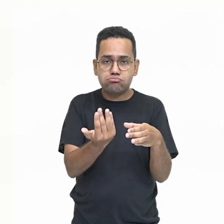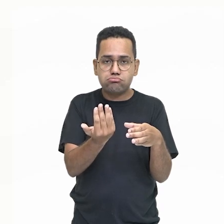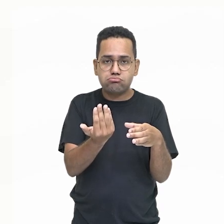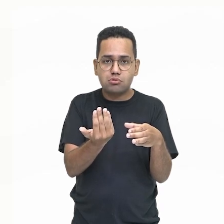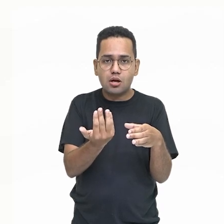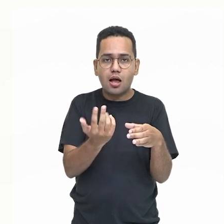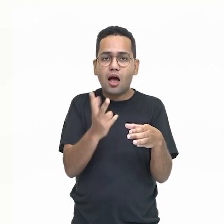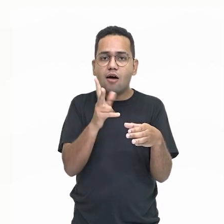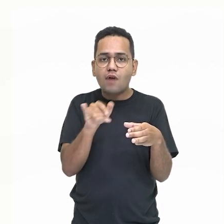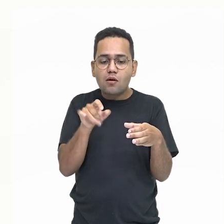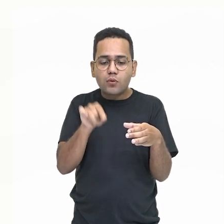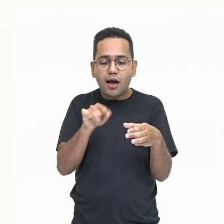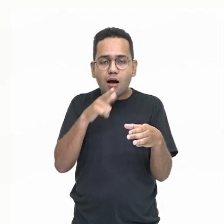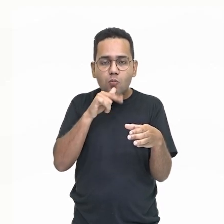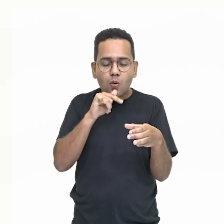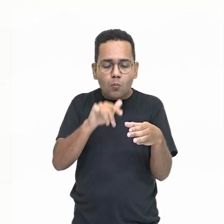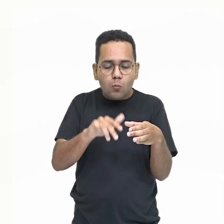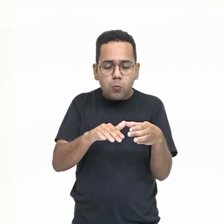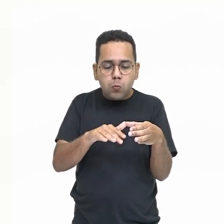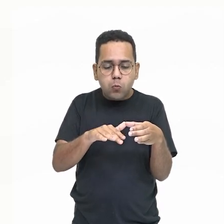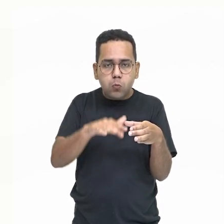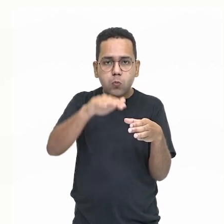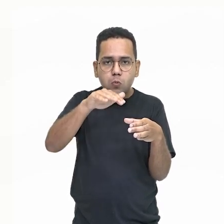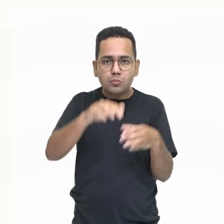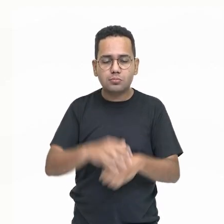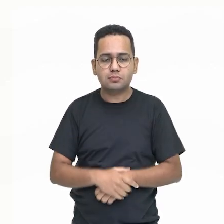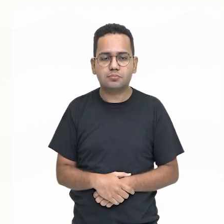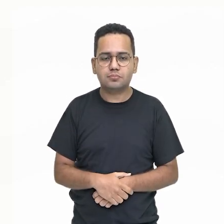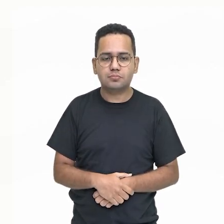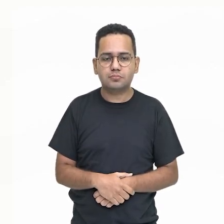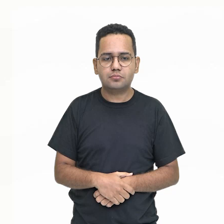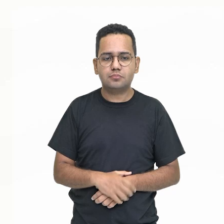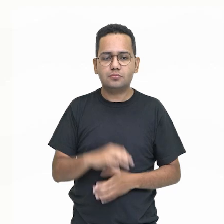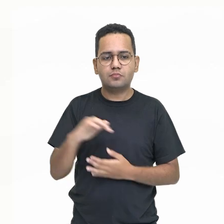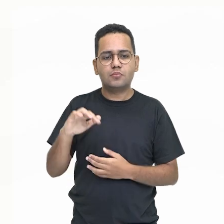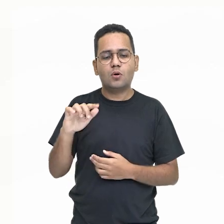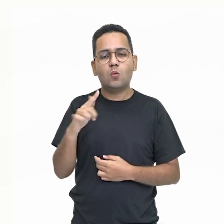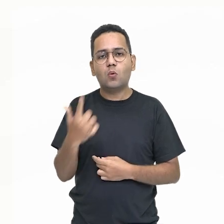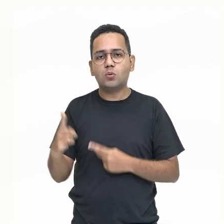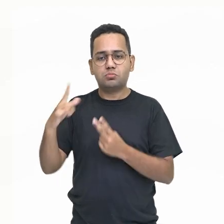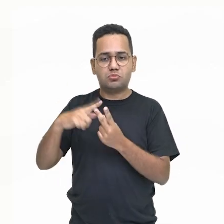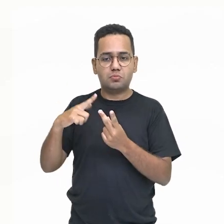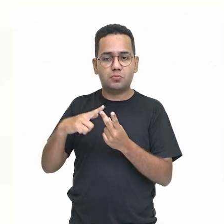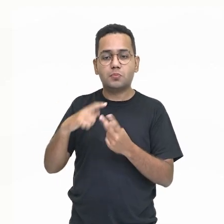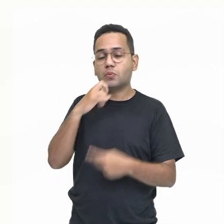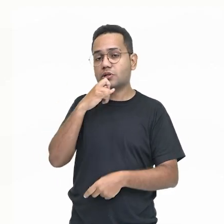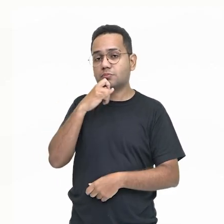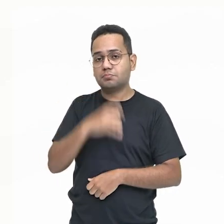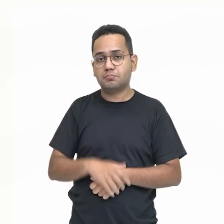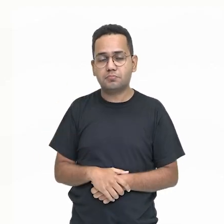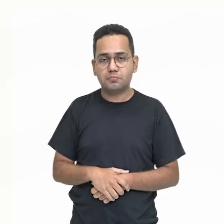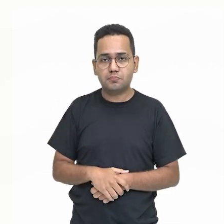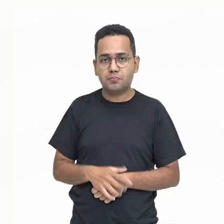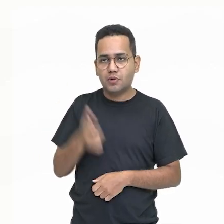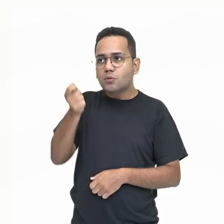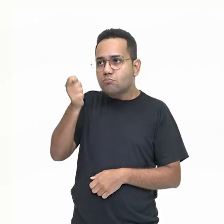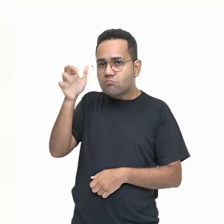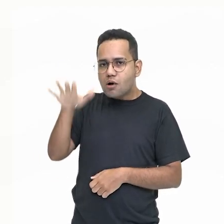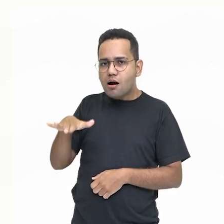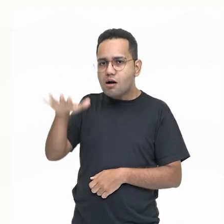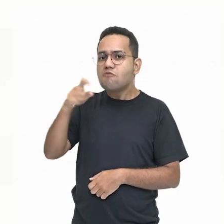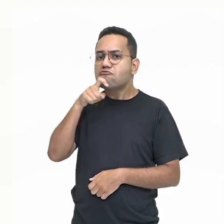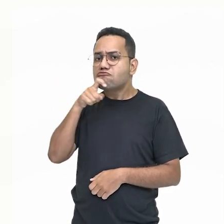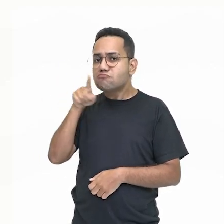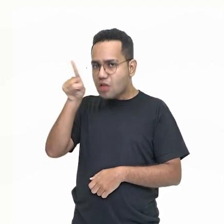você percebe o seguinte, ó, que o ar quente na parte inferior, ela vai subir,